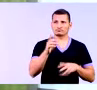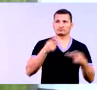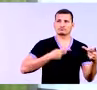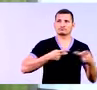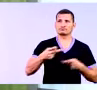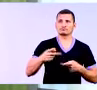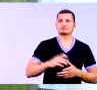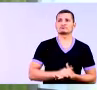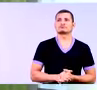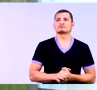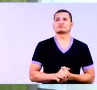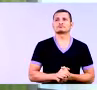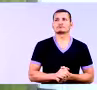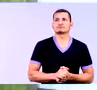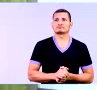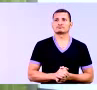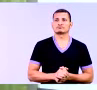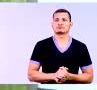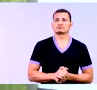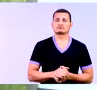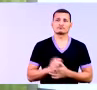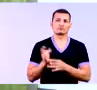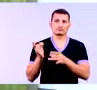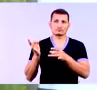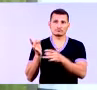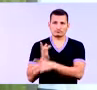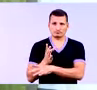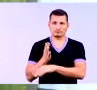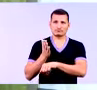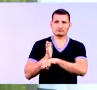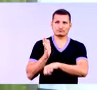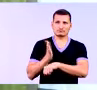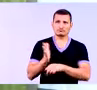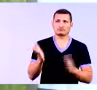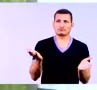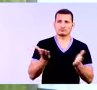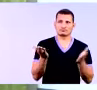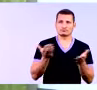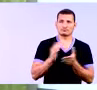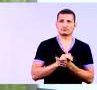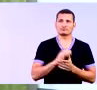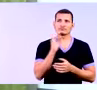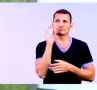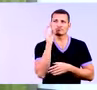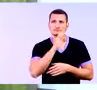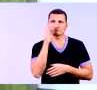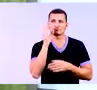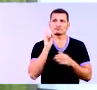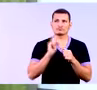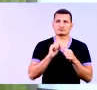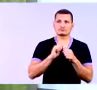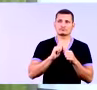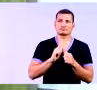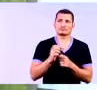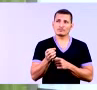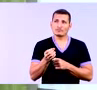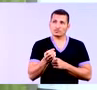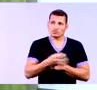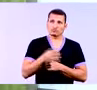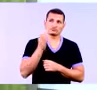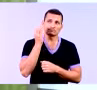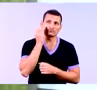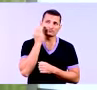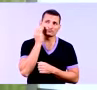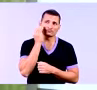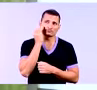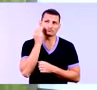projeto. Bom, findada a atividade, nós vamos rapidamente fazer uma nova verificação, uma nova